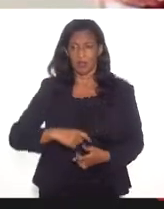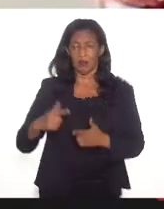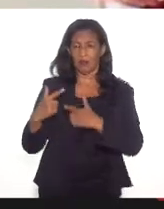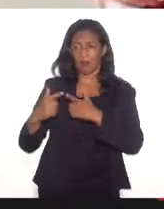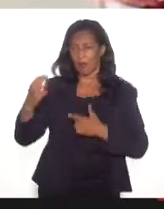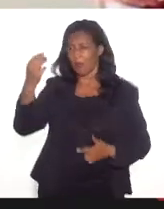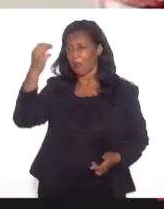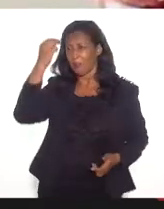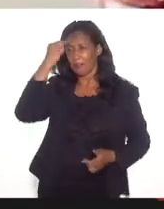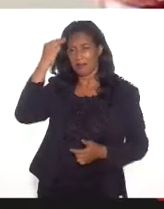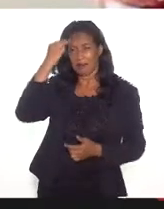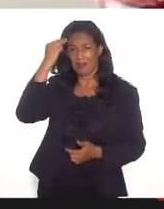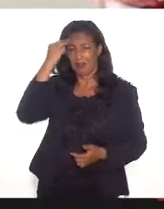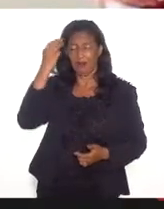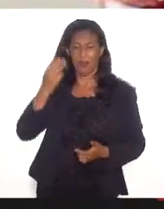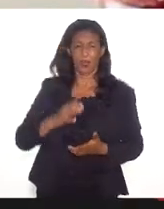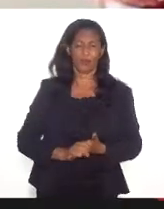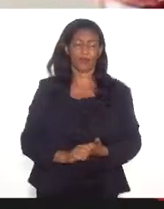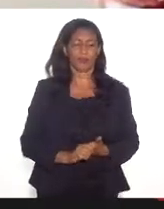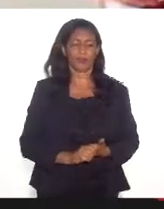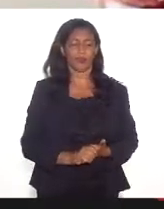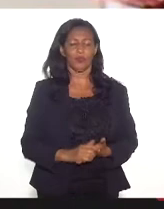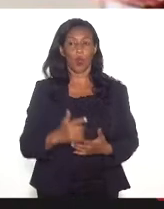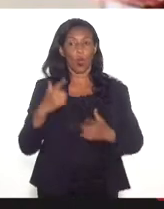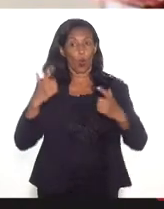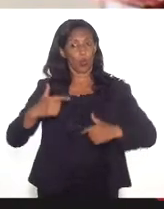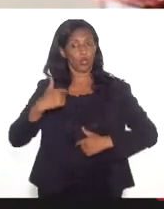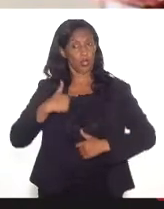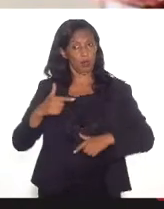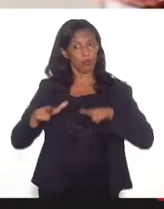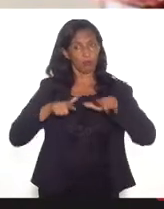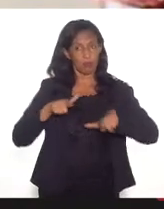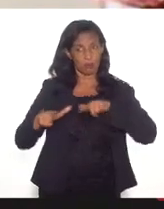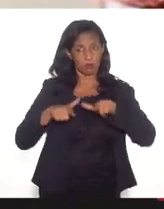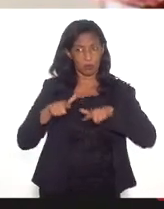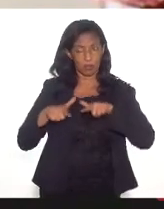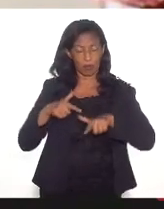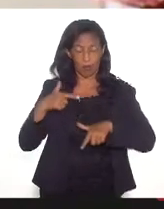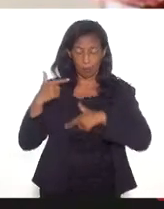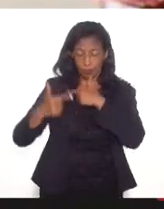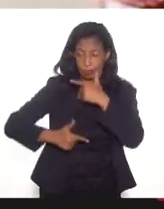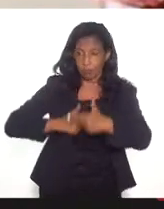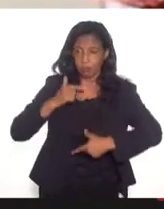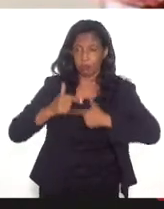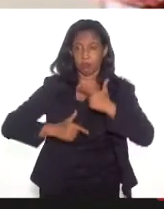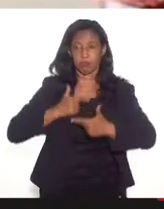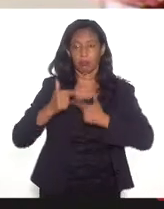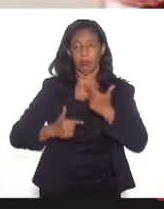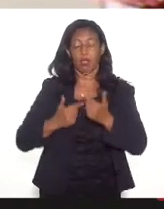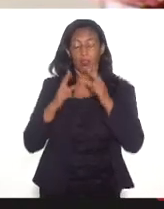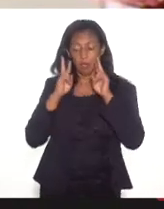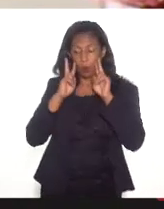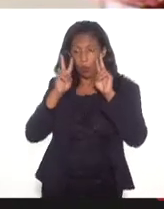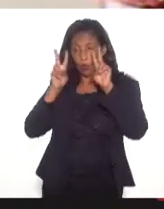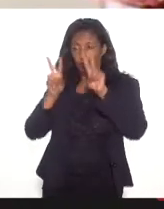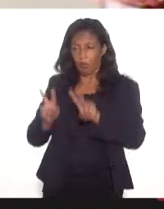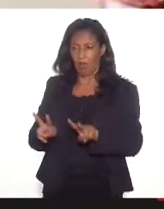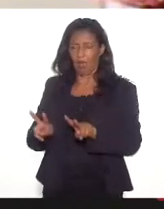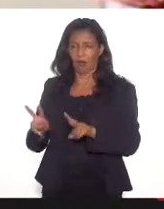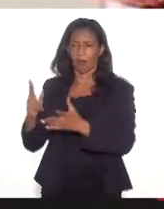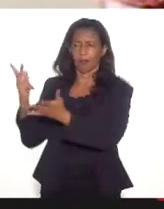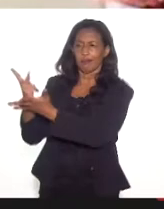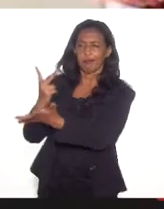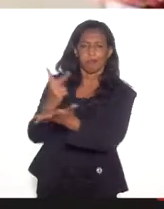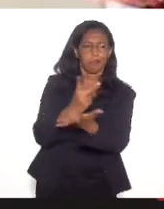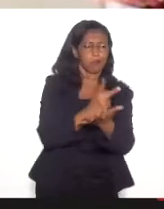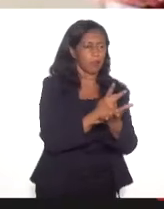atuo, de forma bastante intensa. Então, acho que a gente olhar para essas políticas públicas de